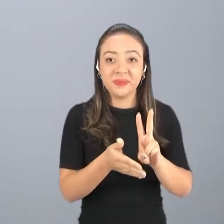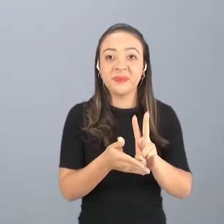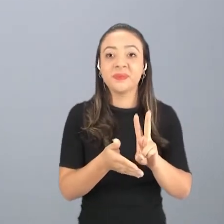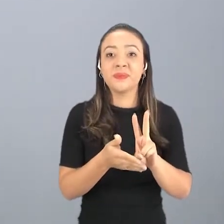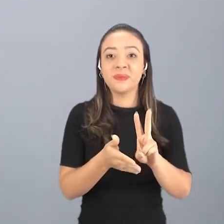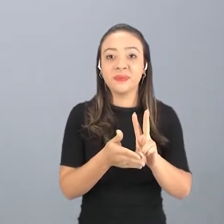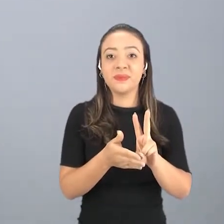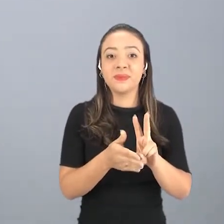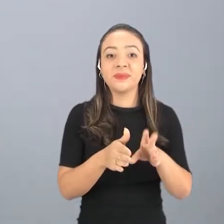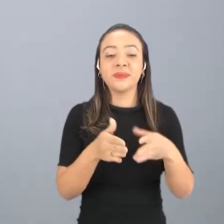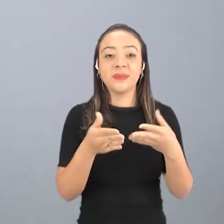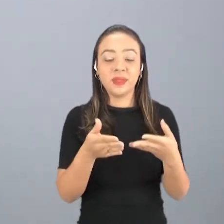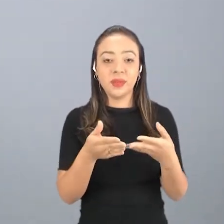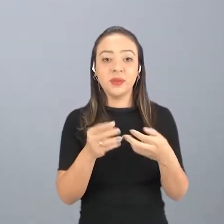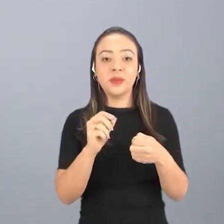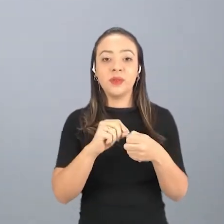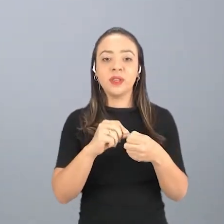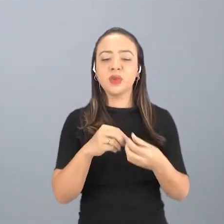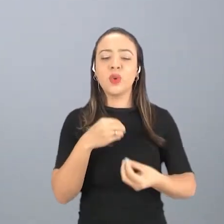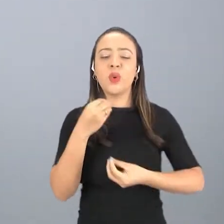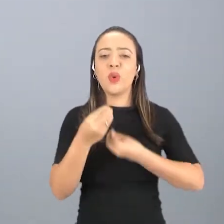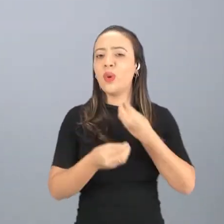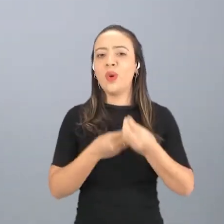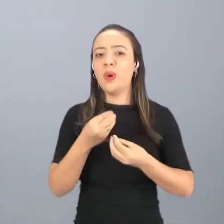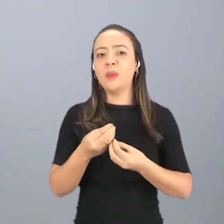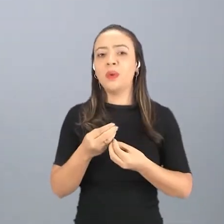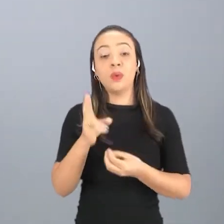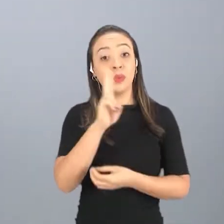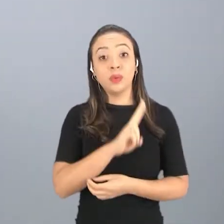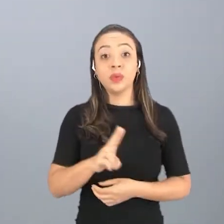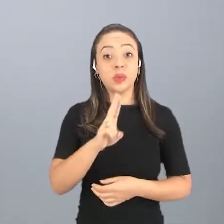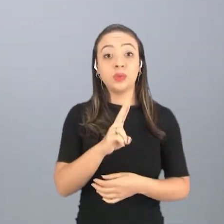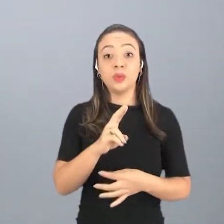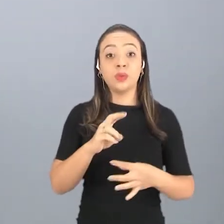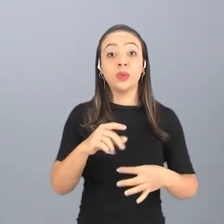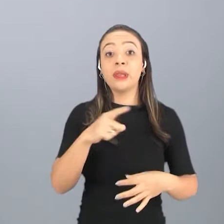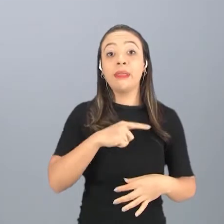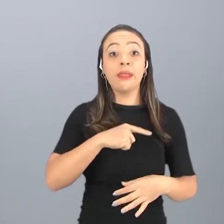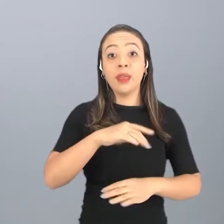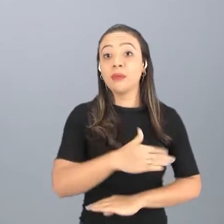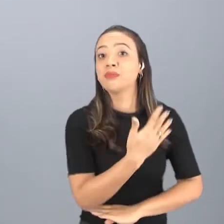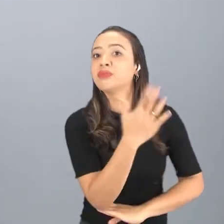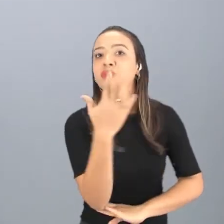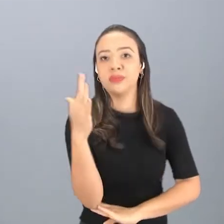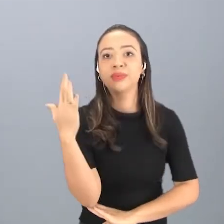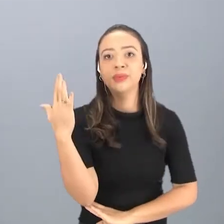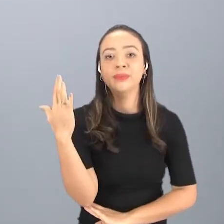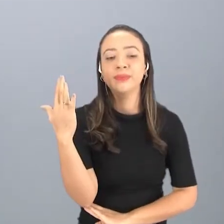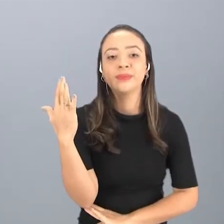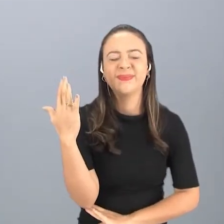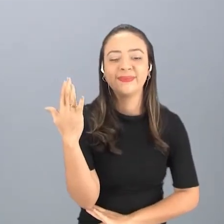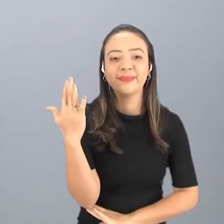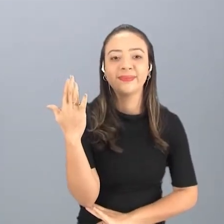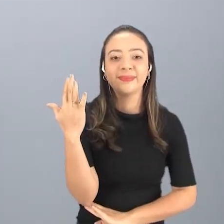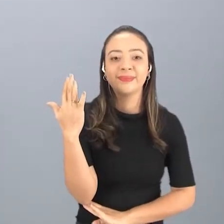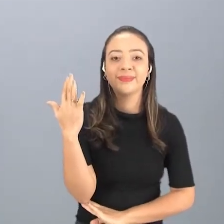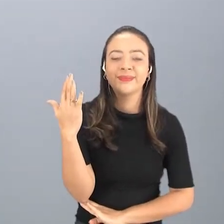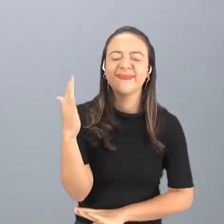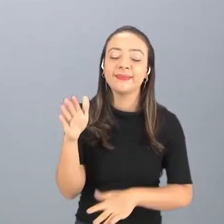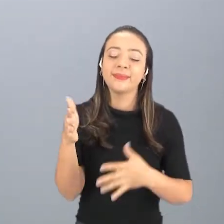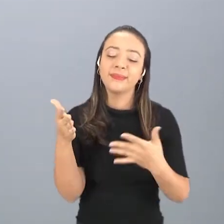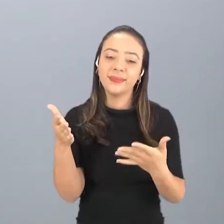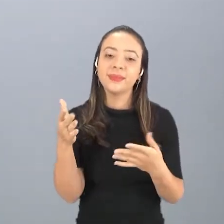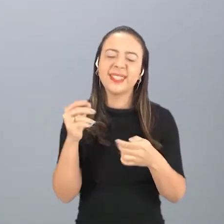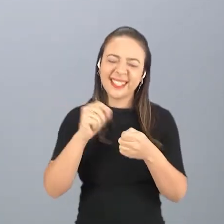a matéria-prima eles utilizam daquilo que eles vivem e têm na mata, né? E aí